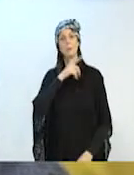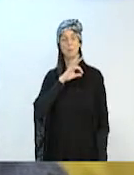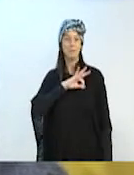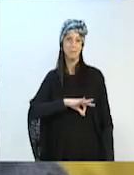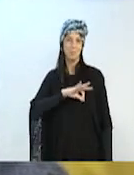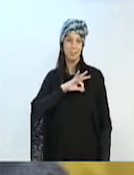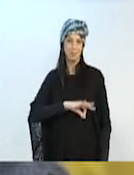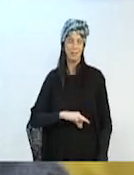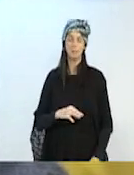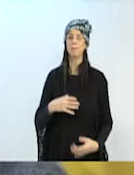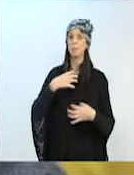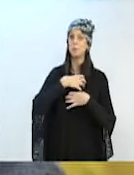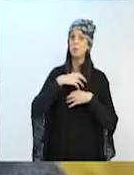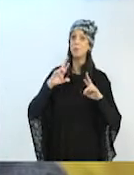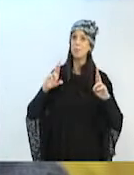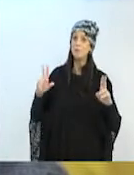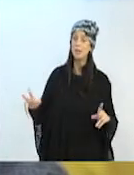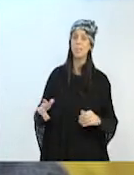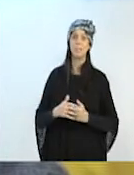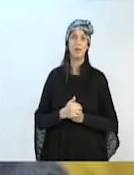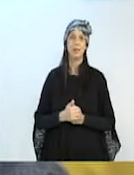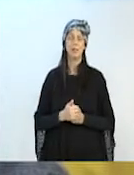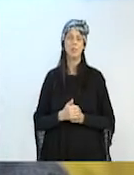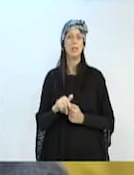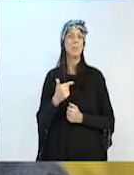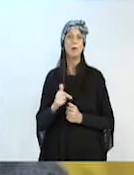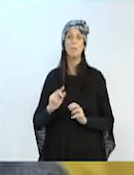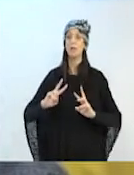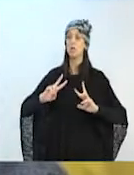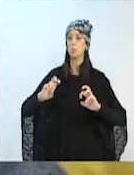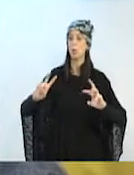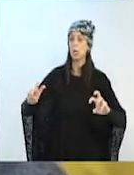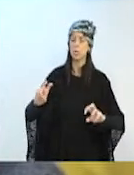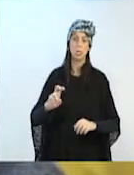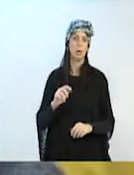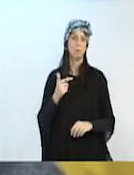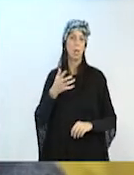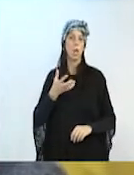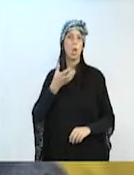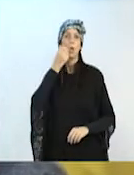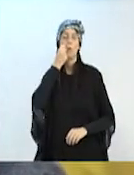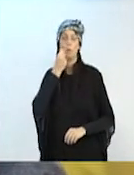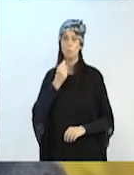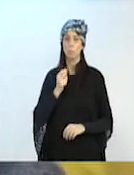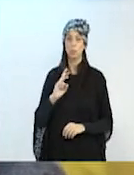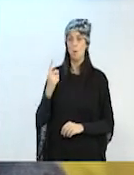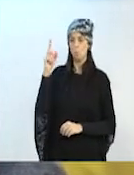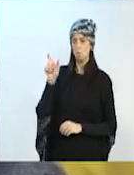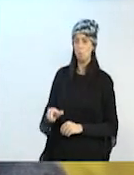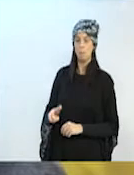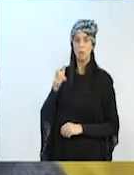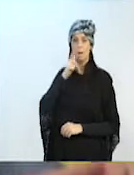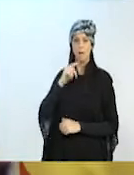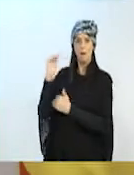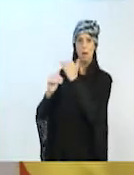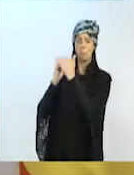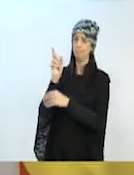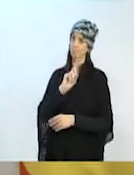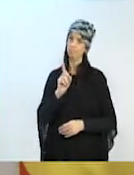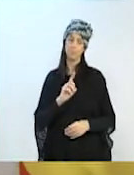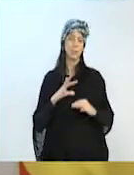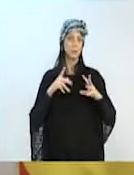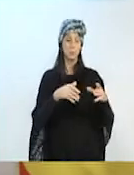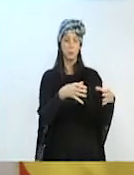da lógica da exploração do trabalho e do lucro levado a uma só pessoa. Todos esses grupos